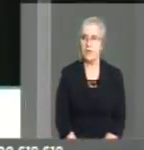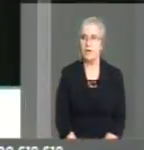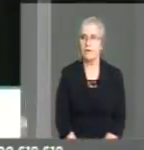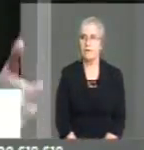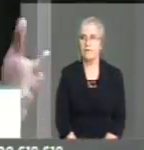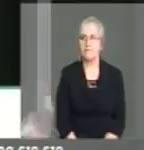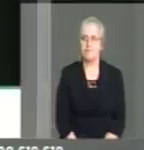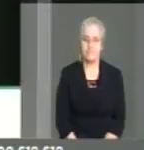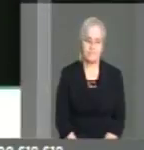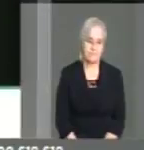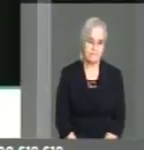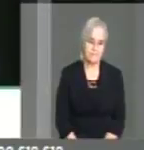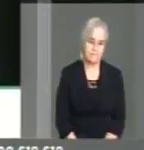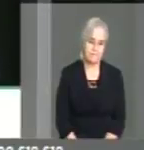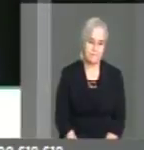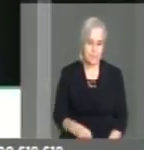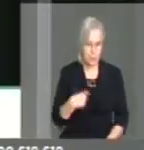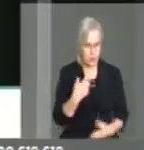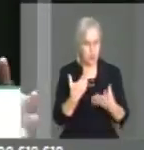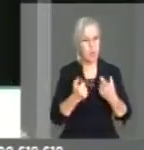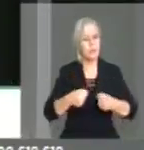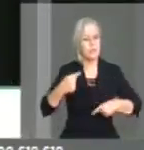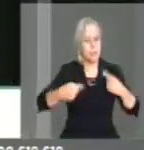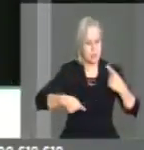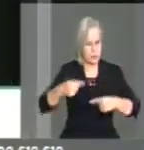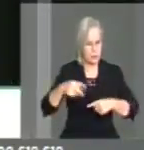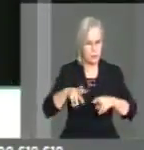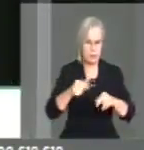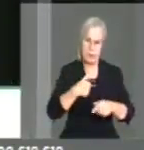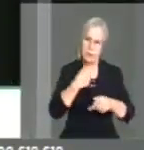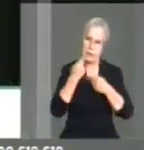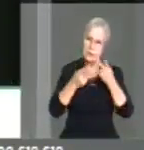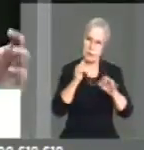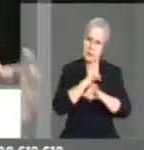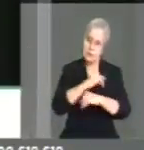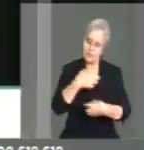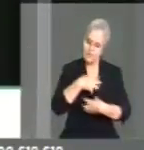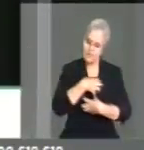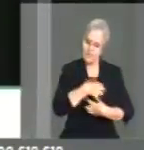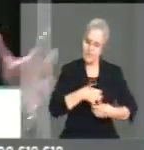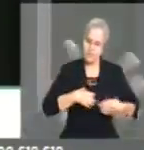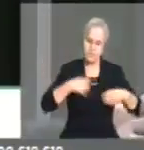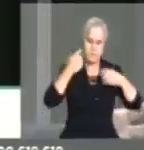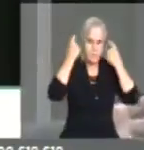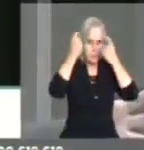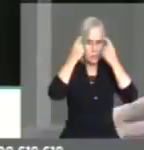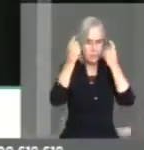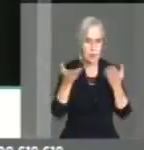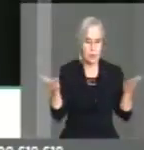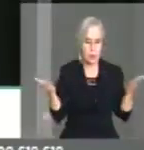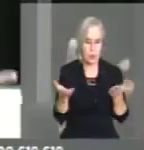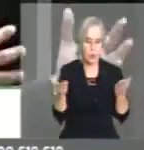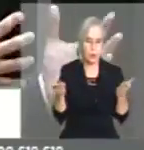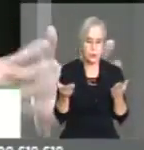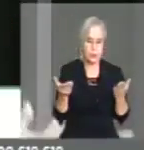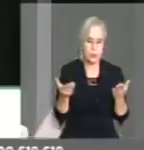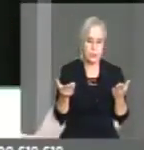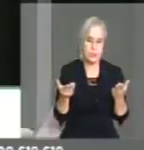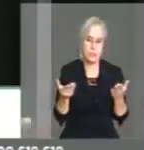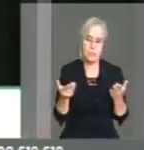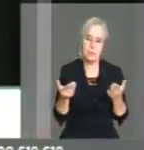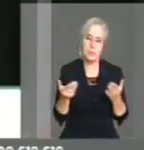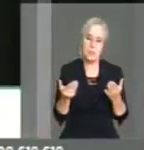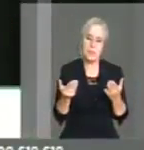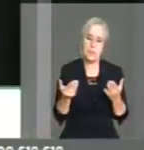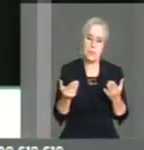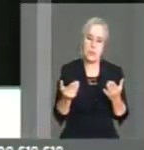A matéria está em pauta, nós vamos discuti-la, mas quero aqui manifestar a minha preocupação. Hoje, o jogo mundial do petróleo é o jogo dos produtores